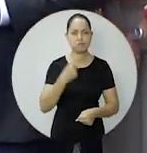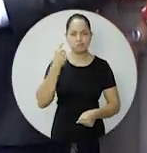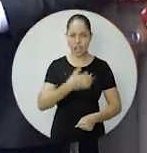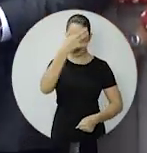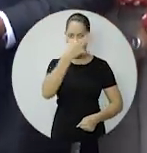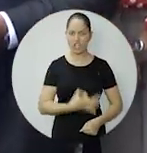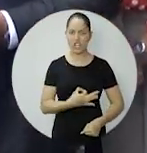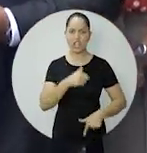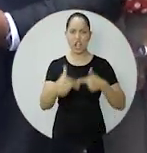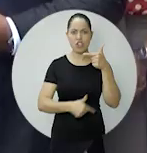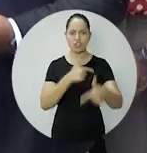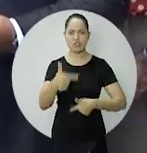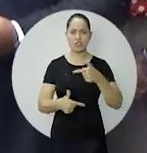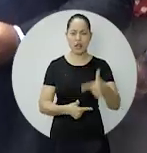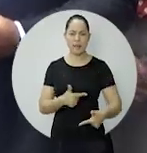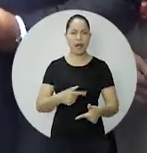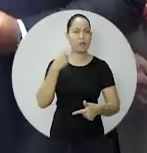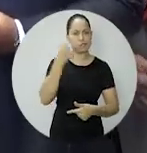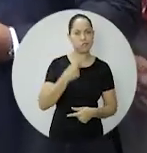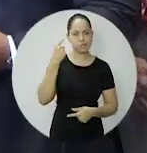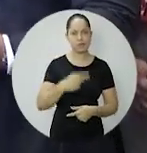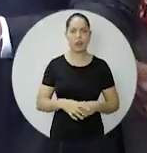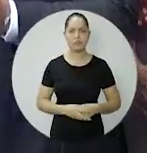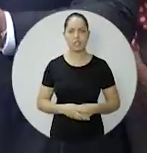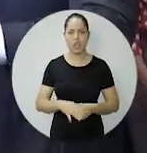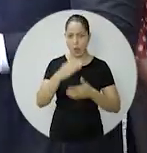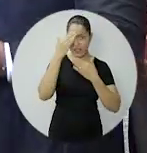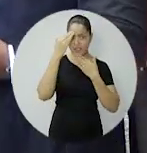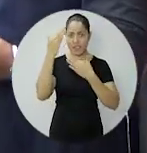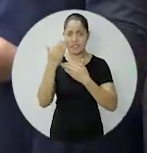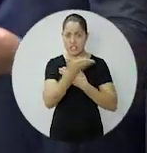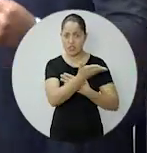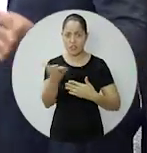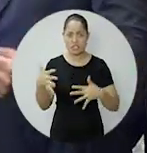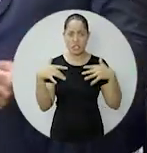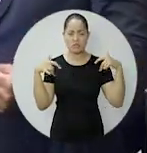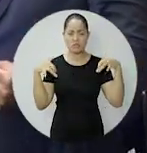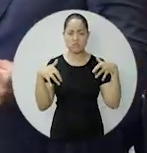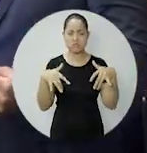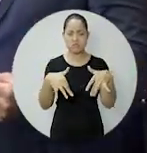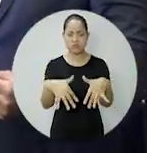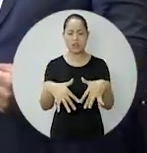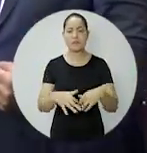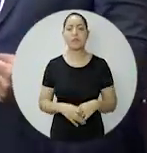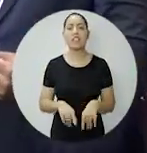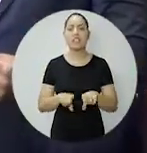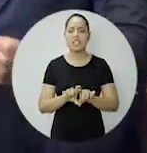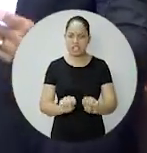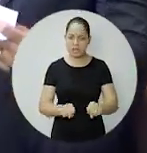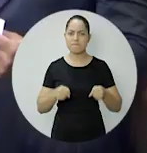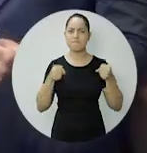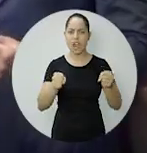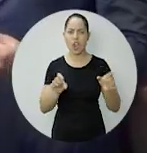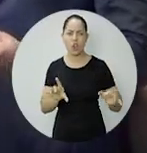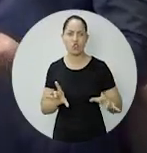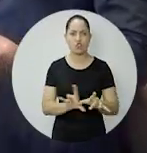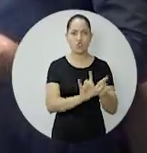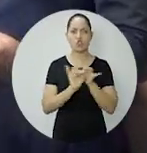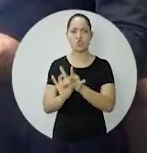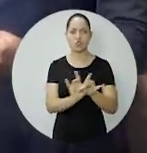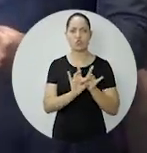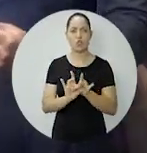dignidade constitucional da advocacia, pelo que agradeço verdadeiramente a presença de todos. E sigamos desde logo